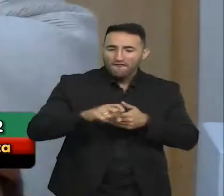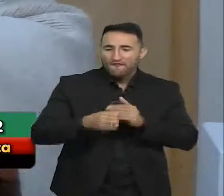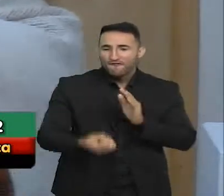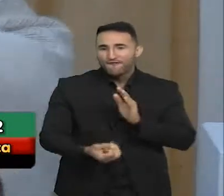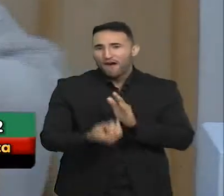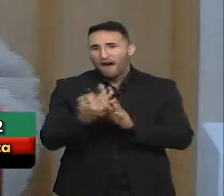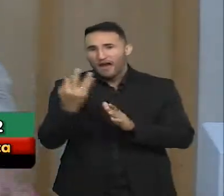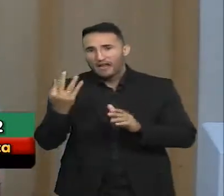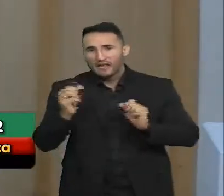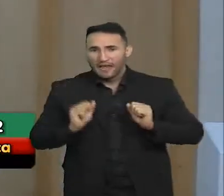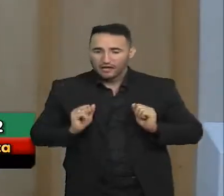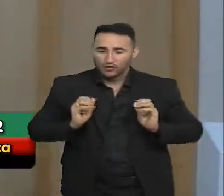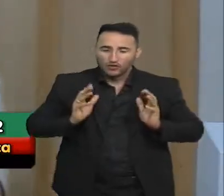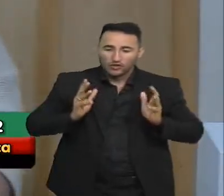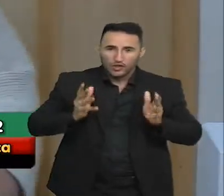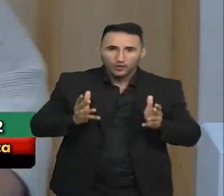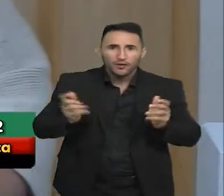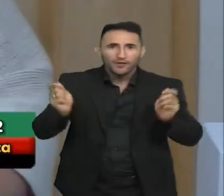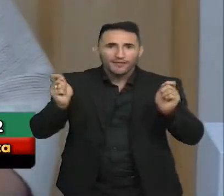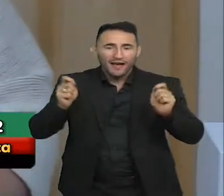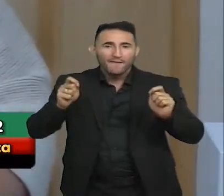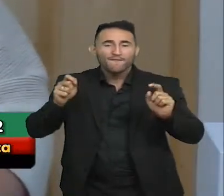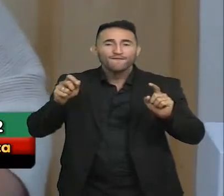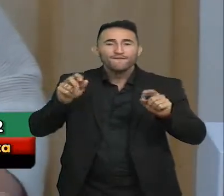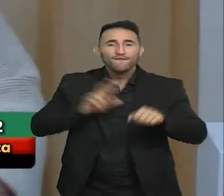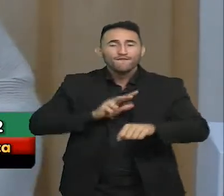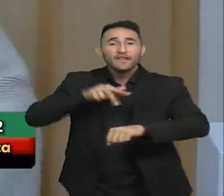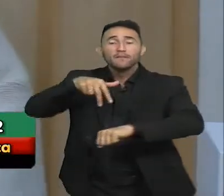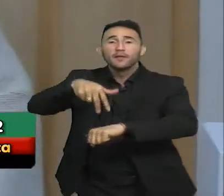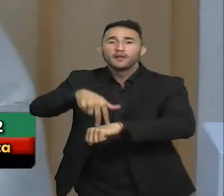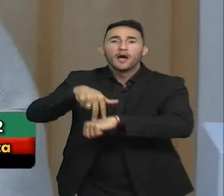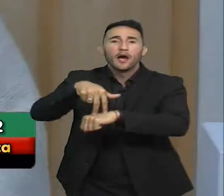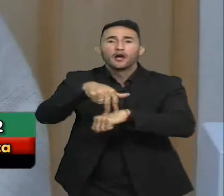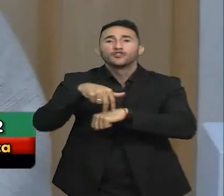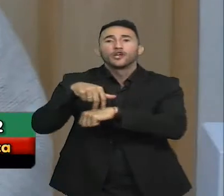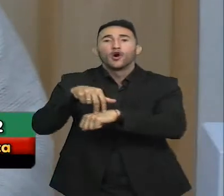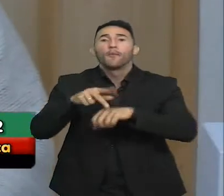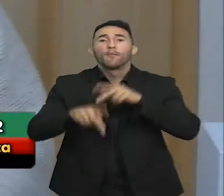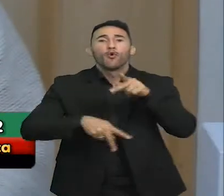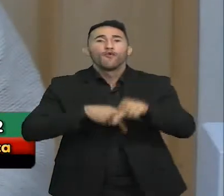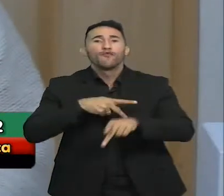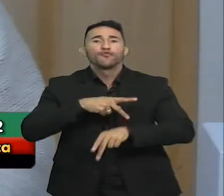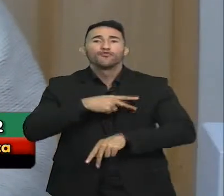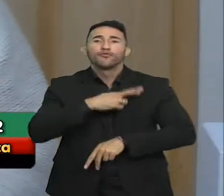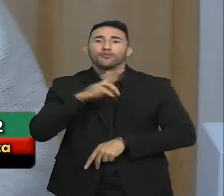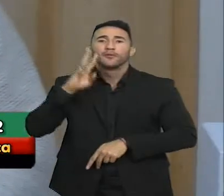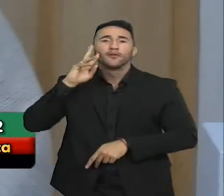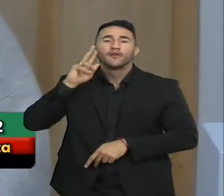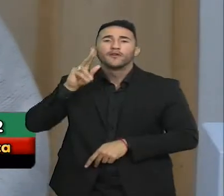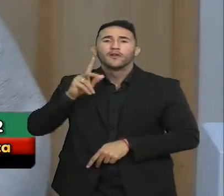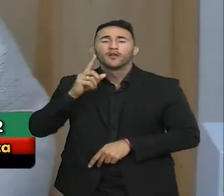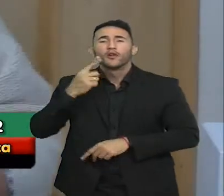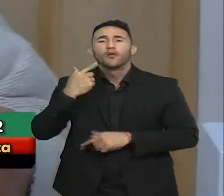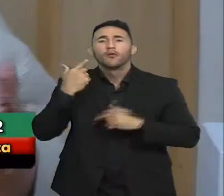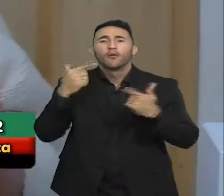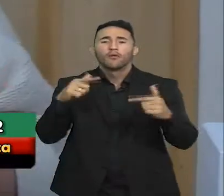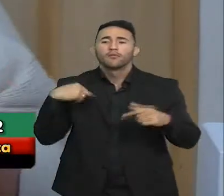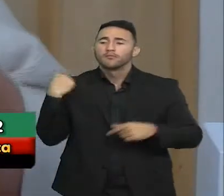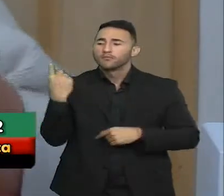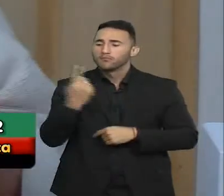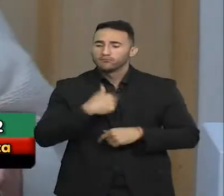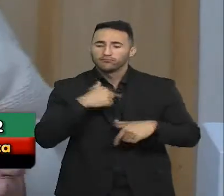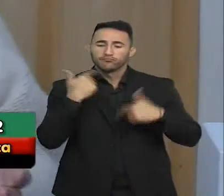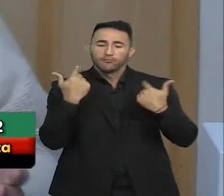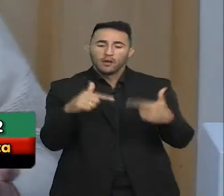a visibilidade às questões dos povos de matriz africana. E temos trabalhado a questão de um ano e meio. Para quem não nos conhece, nós éramos